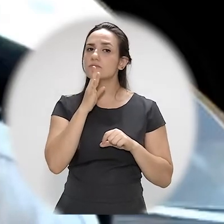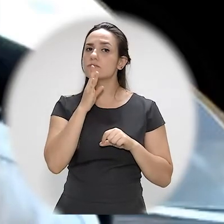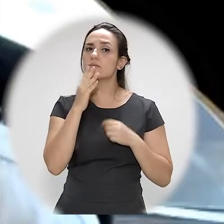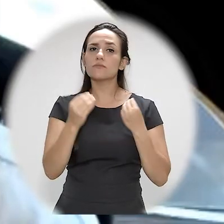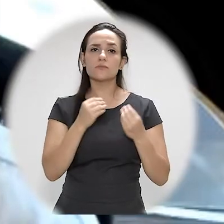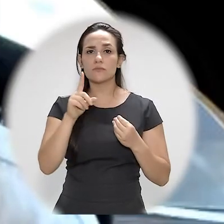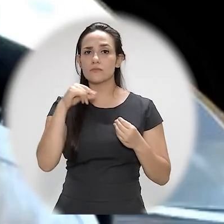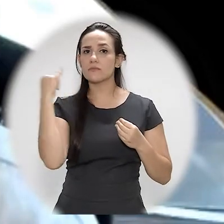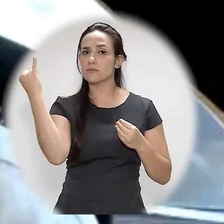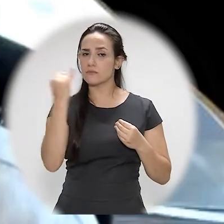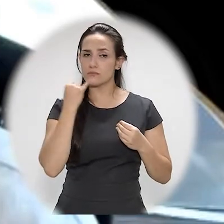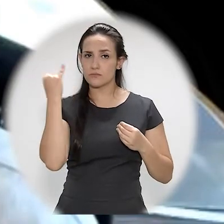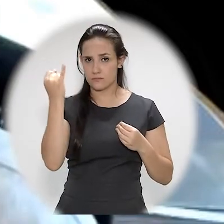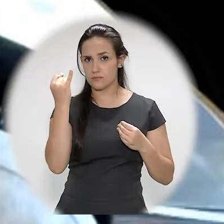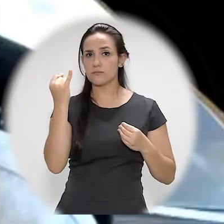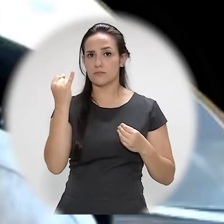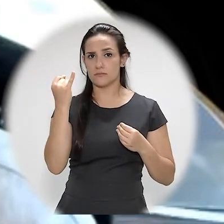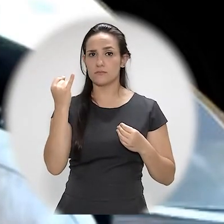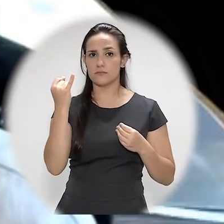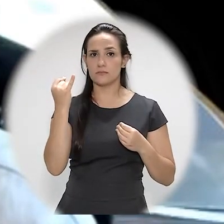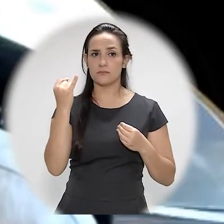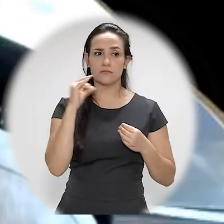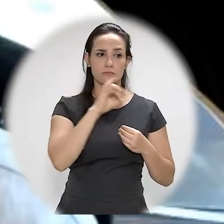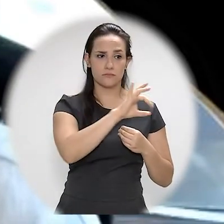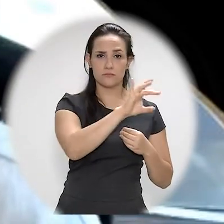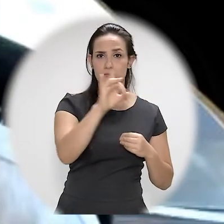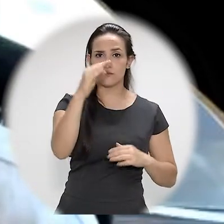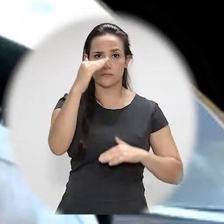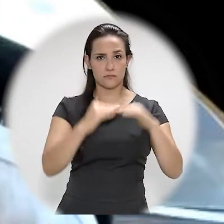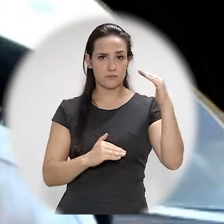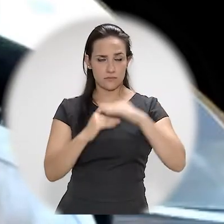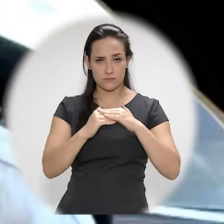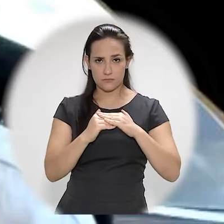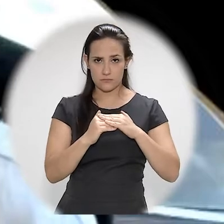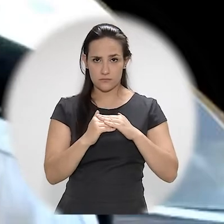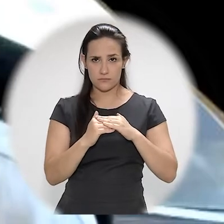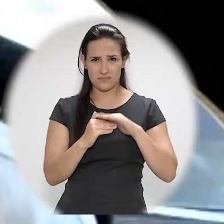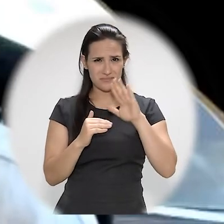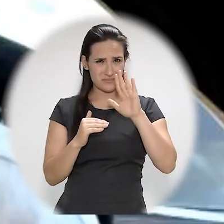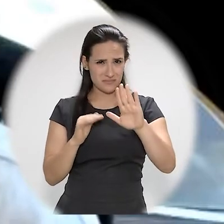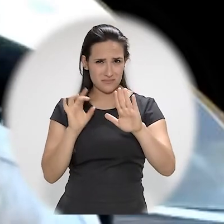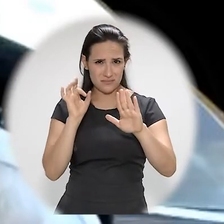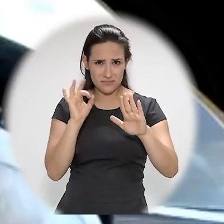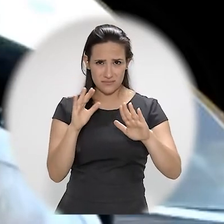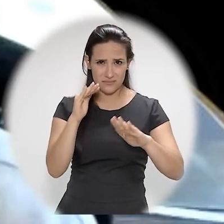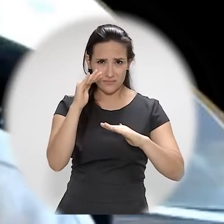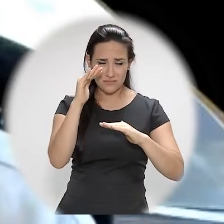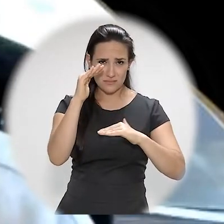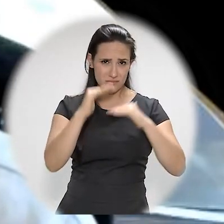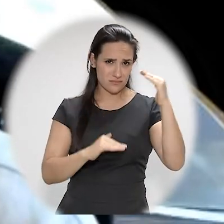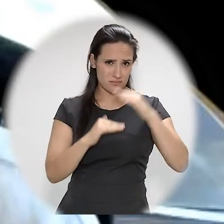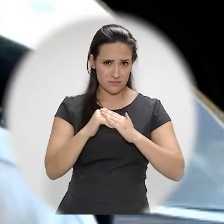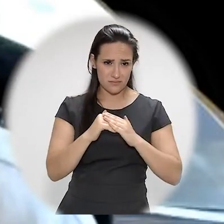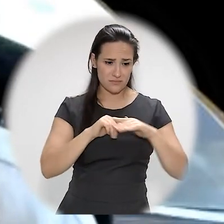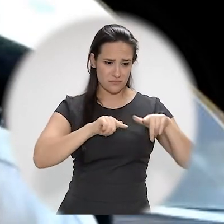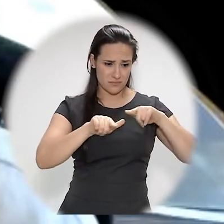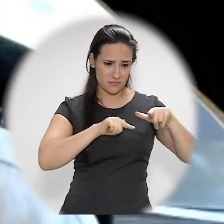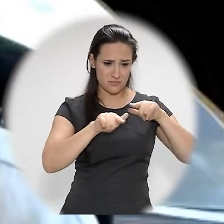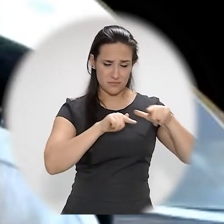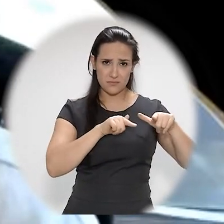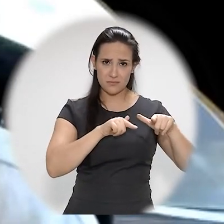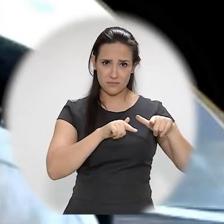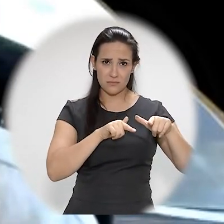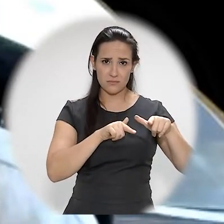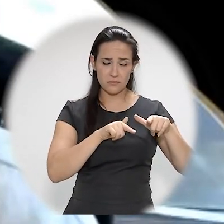dos profissionais de saúde é um dever de todos nós, não é? Não só dos profissionais que atuam na linha